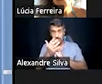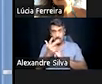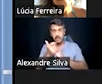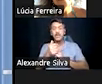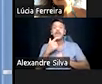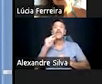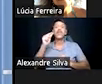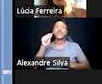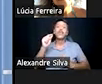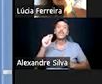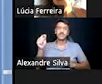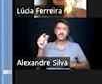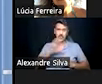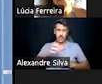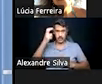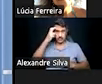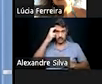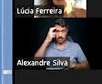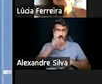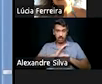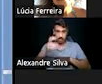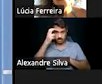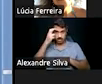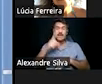relação com a identidade e a memória de grupos